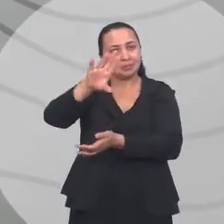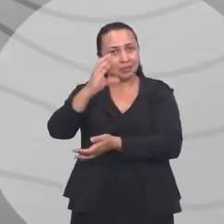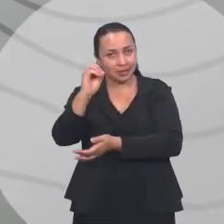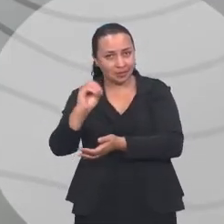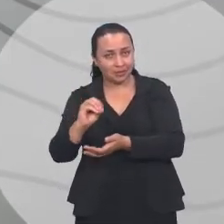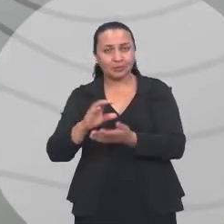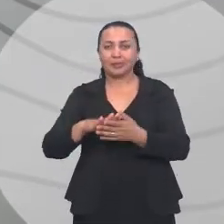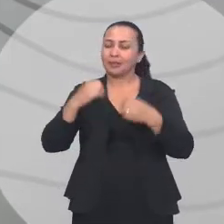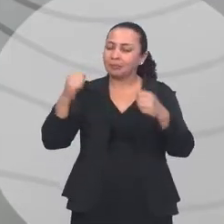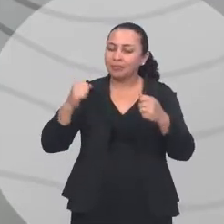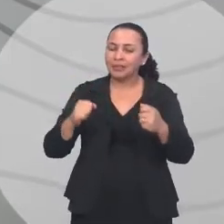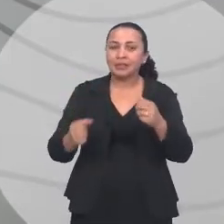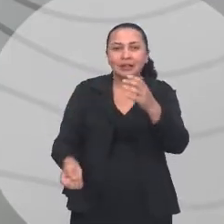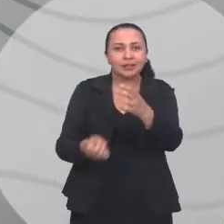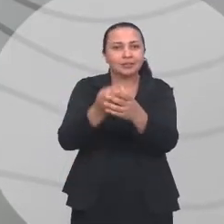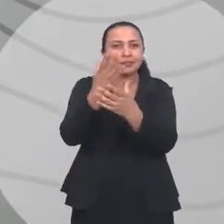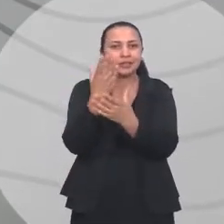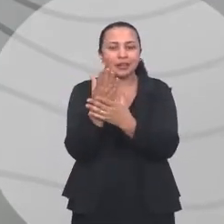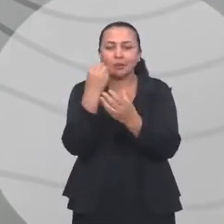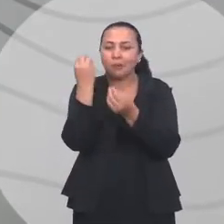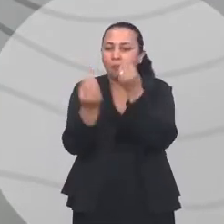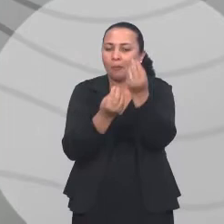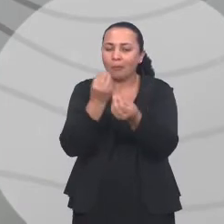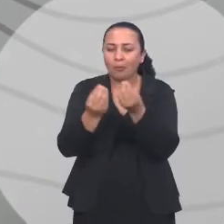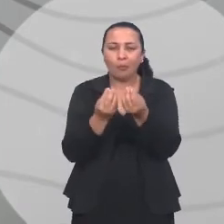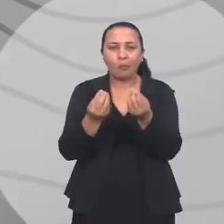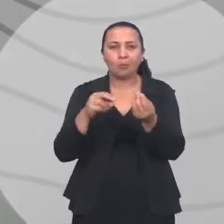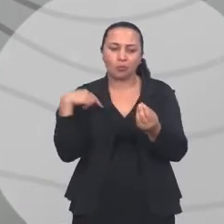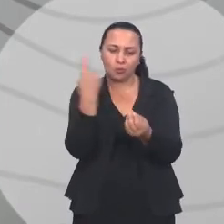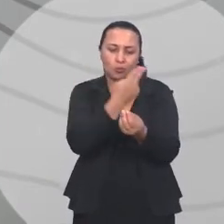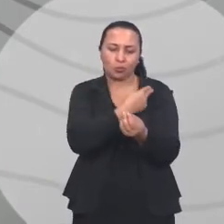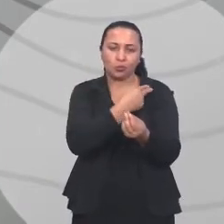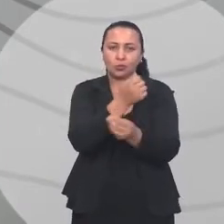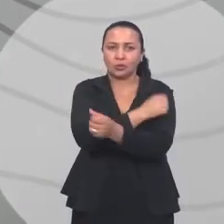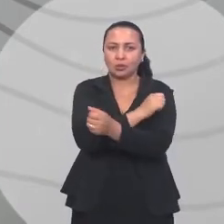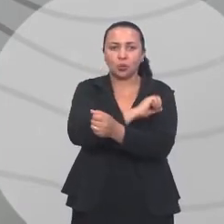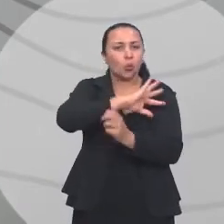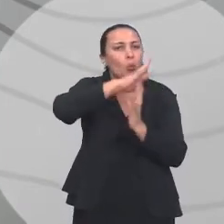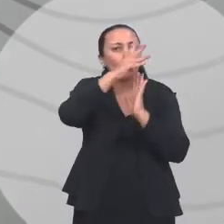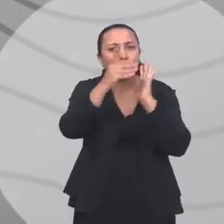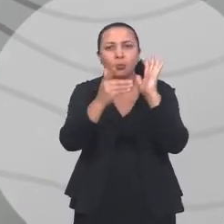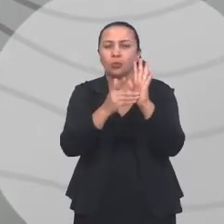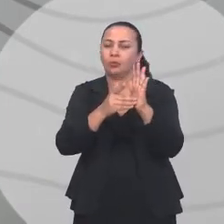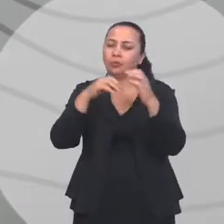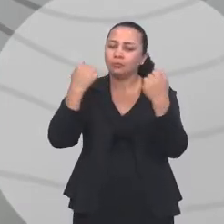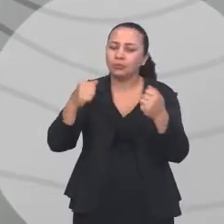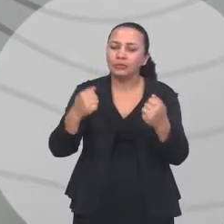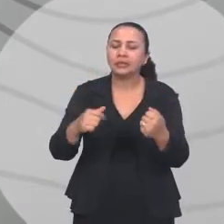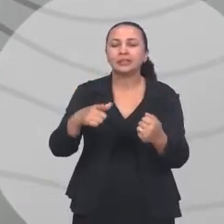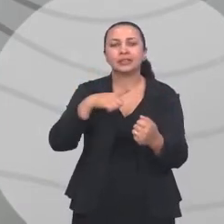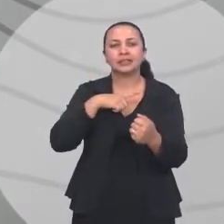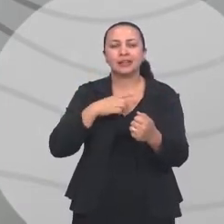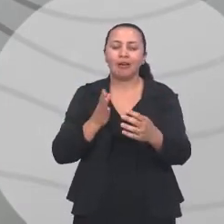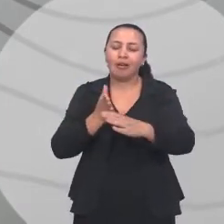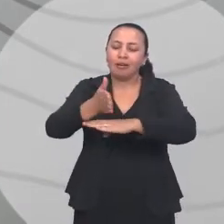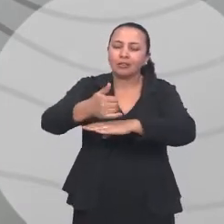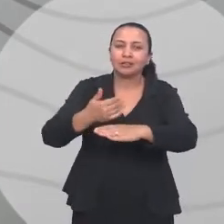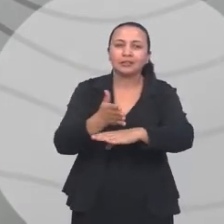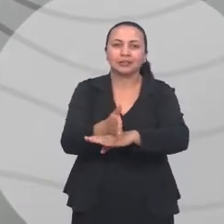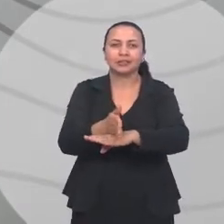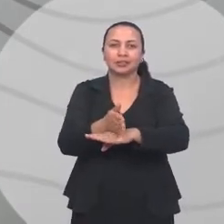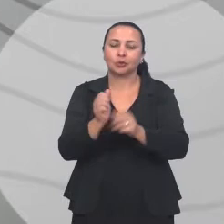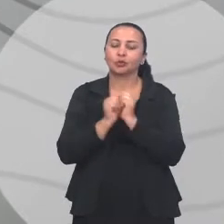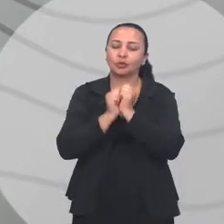gente tem que ter tem que criar condições para que todos os nossos estudantes que estavam matriculados lá em março consigam